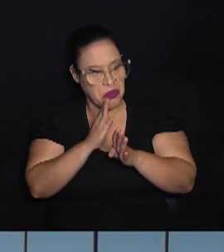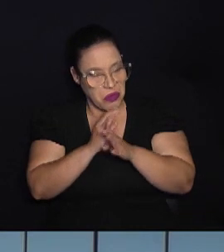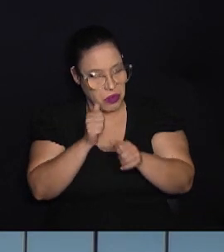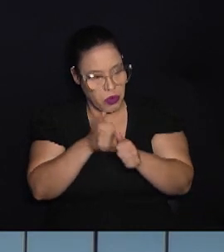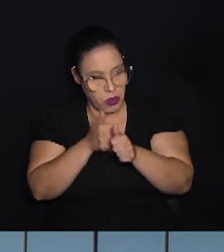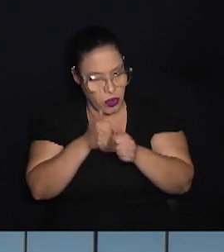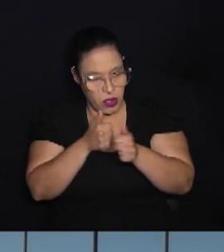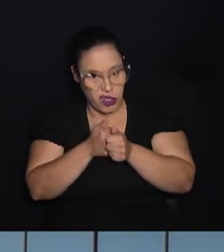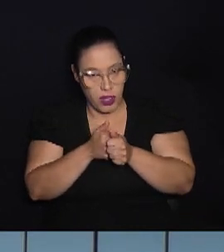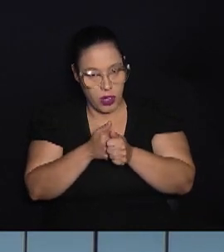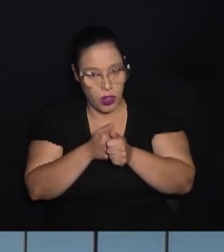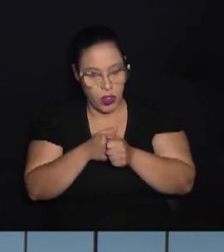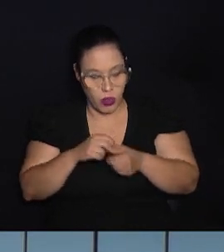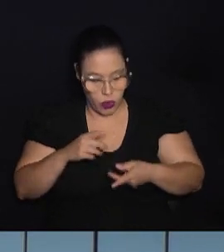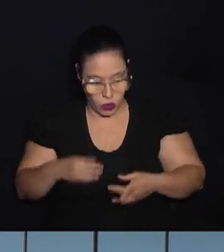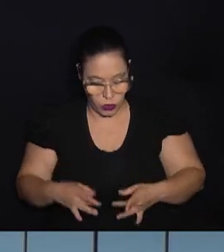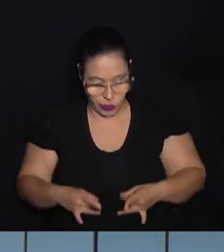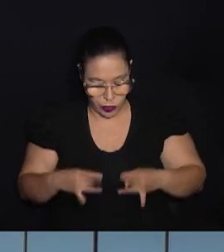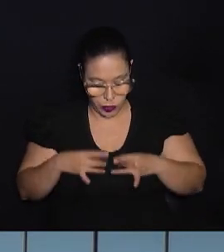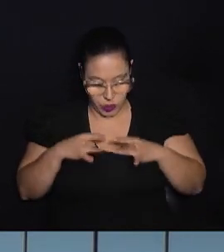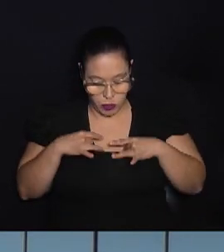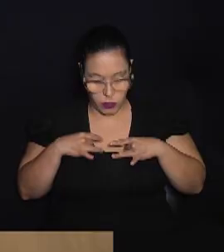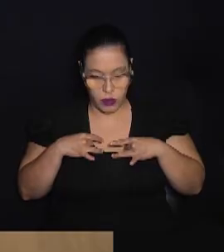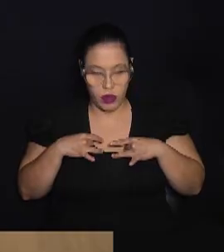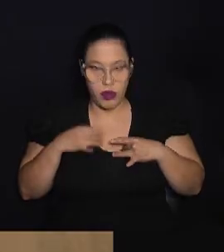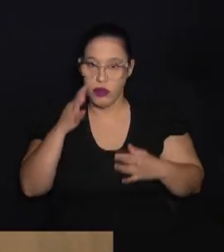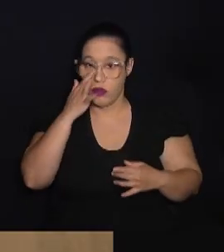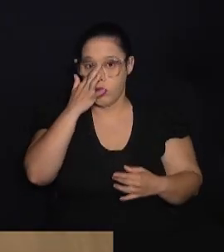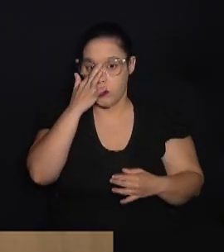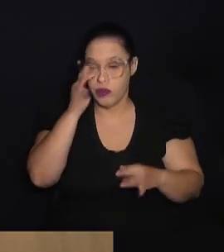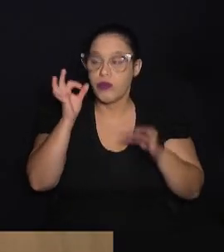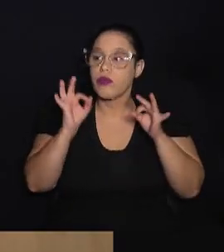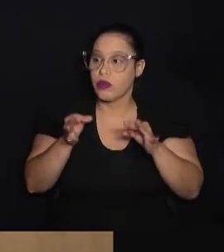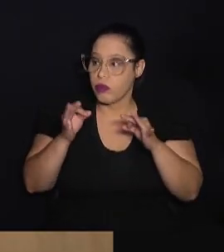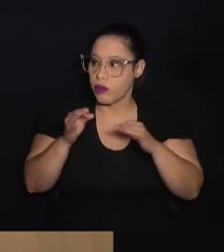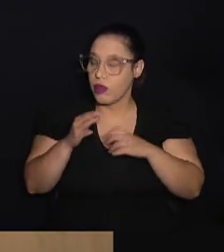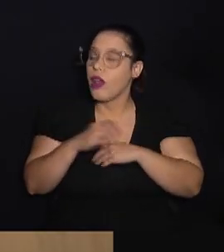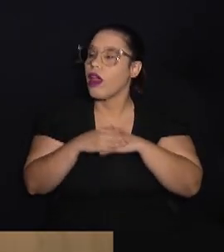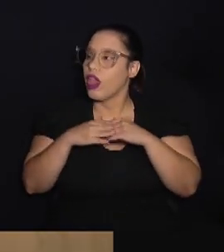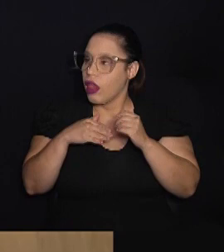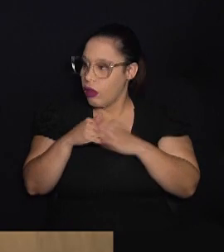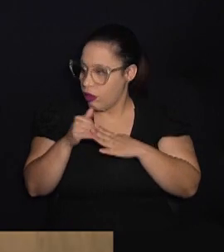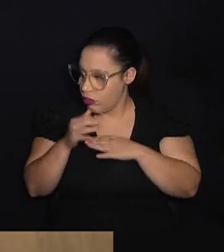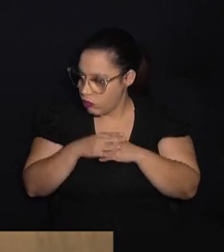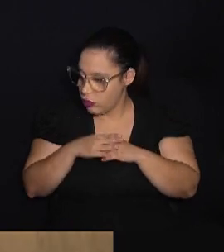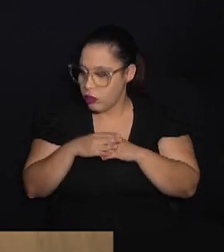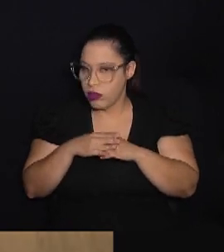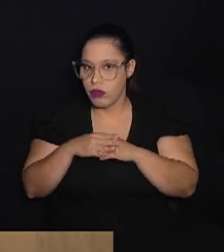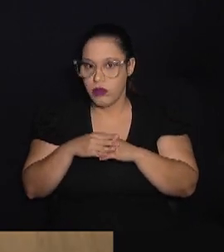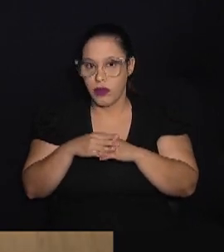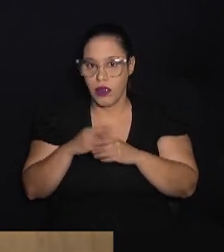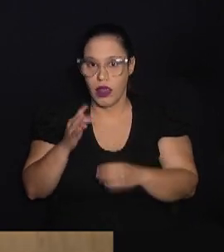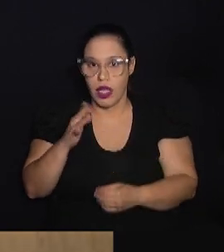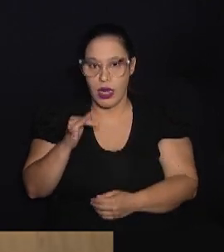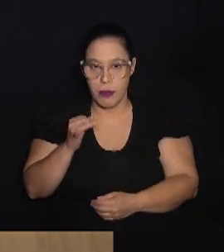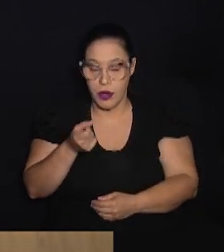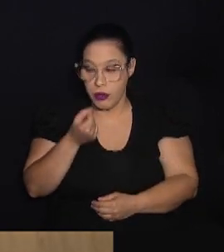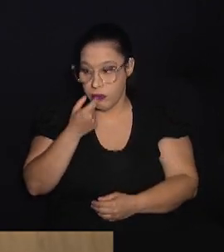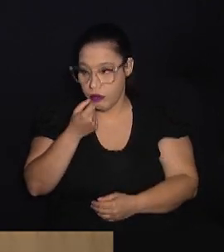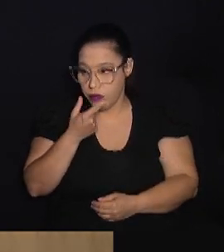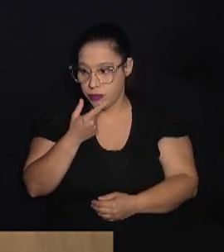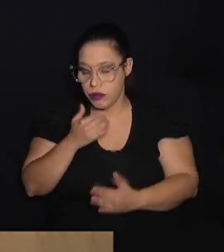conta dessa questão hormonal, né, doutora? Perfeito. Hoje tem tratamento para isso, né? Existem terapias hormonais que você